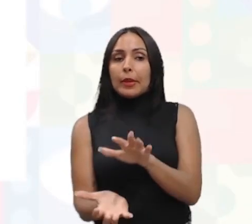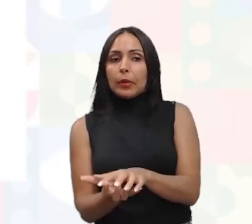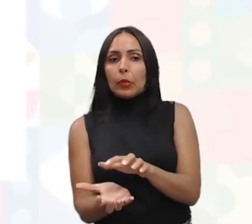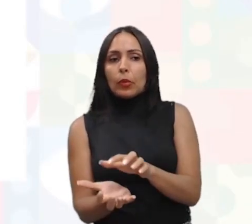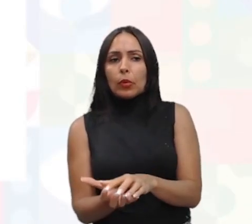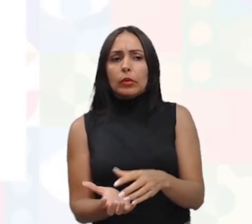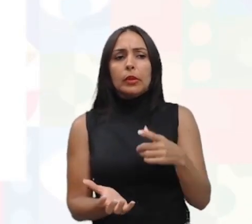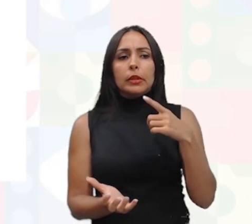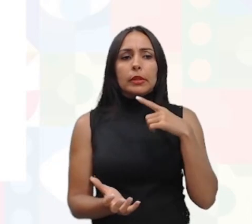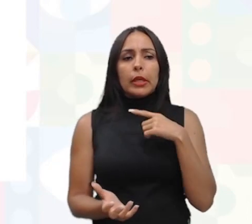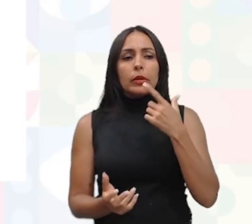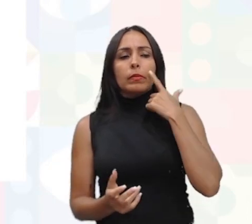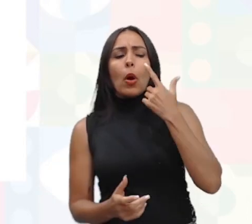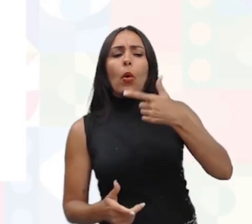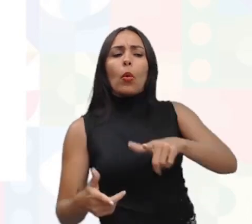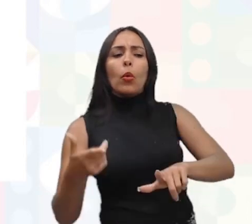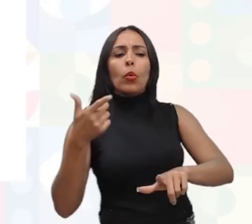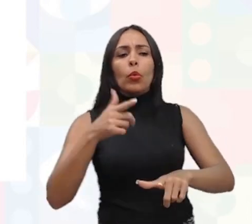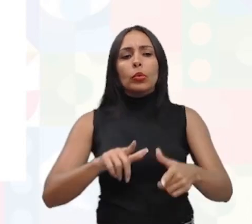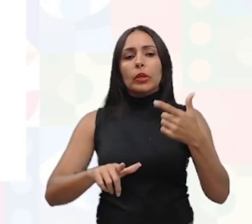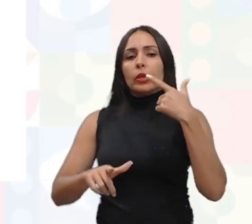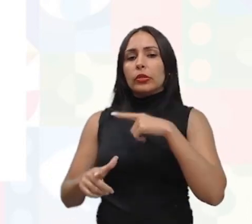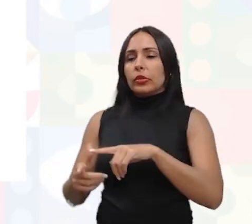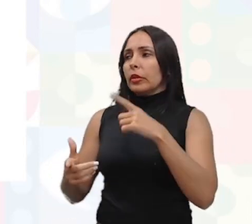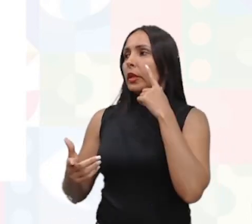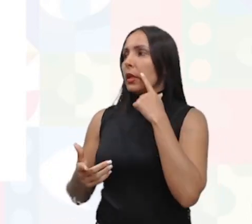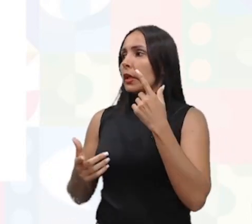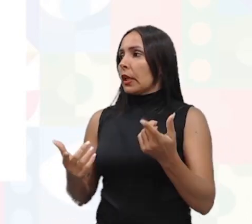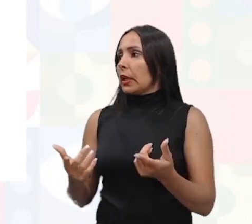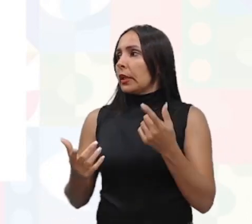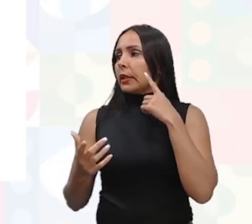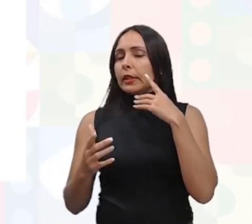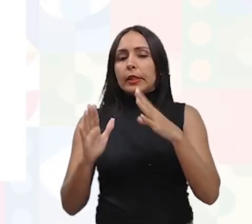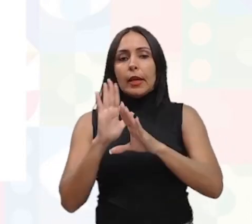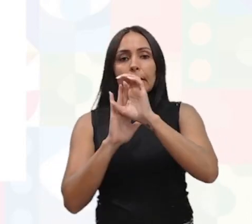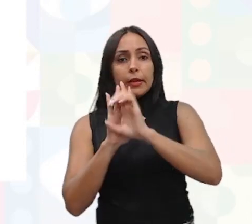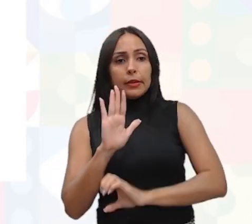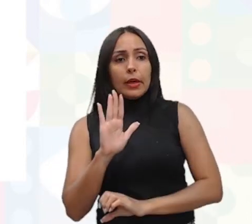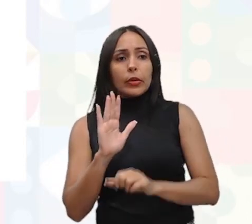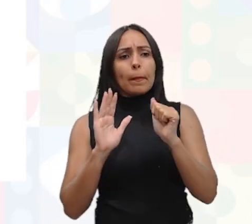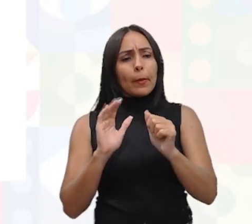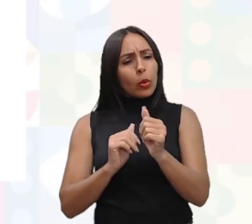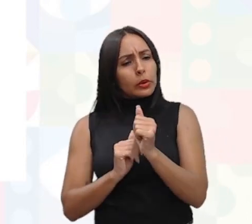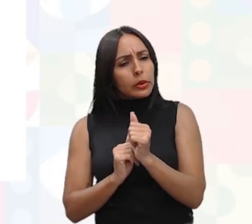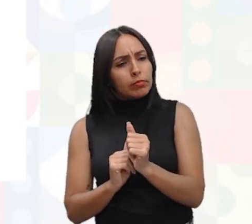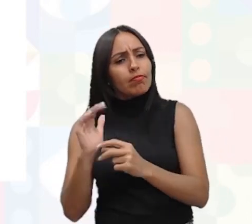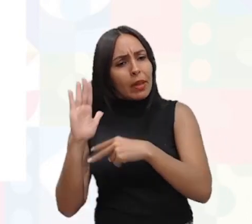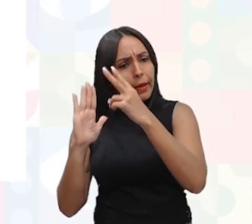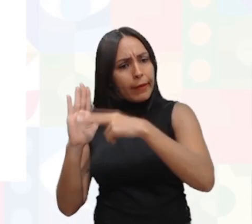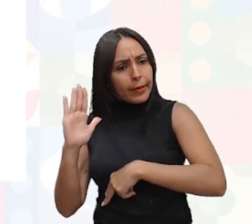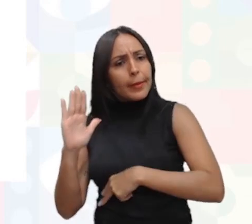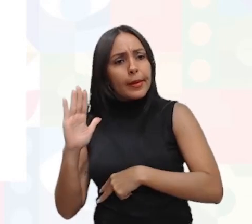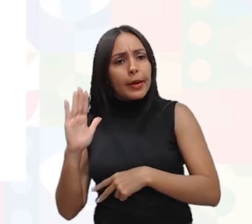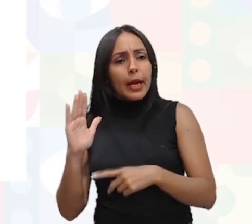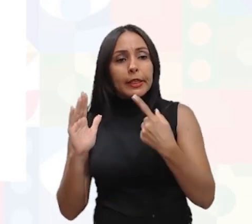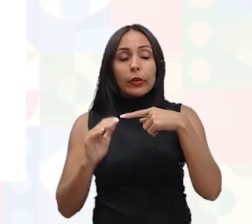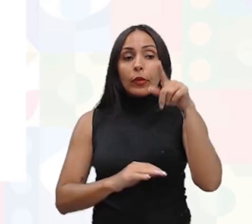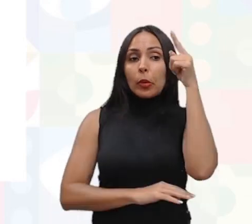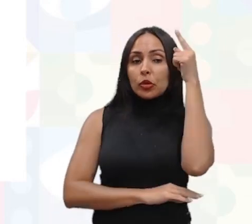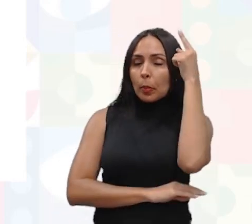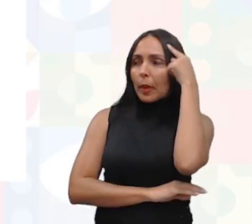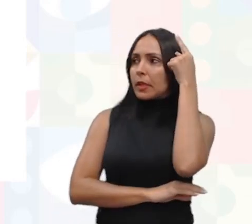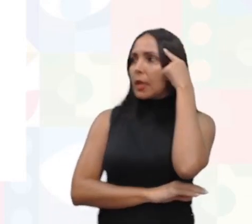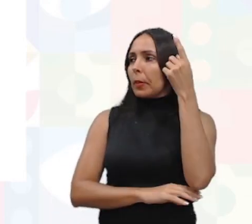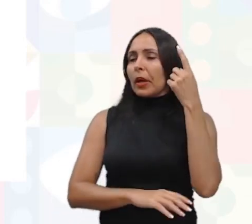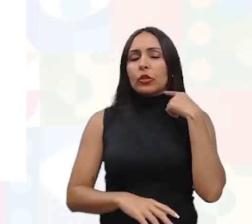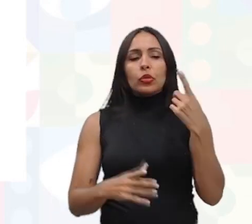umas outras séries de editais que você pode acompanhar. Então, vamos pensar mais sobre